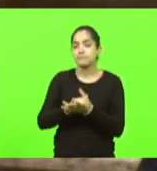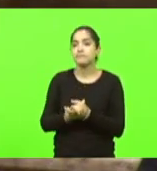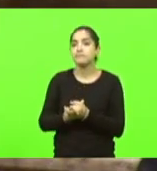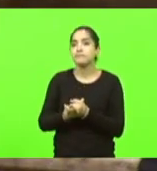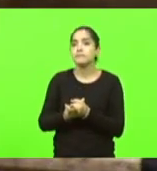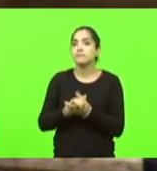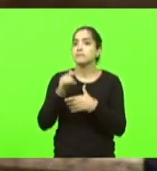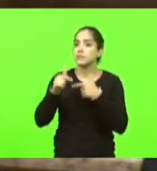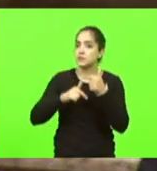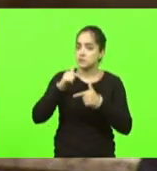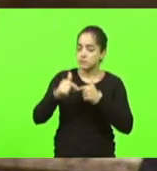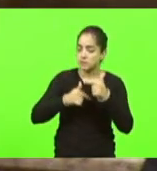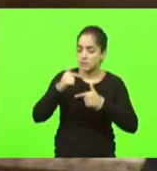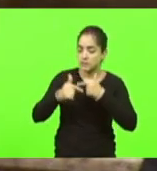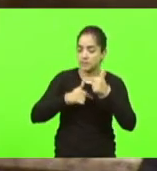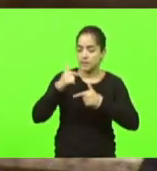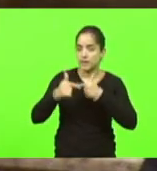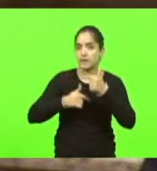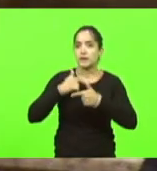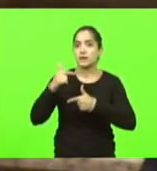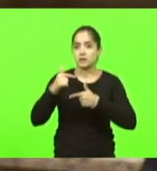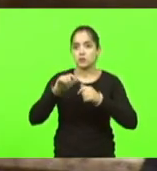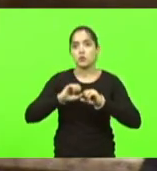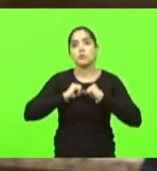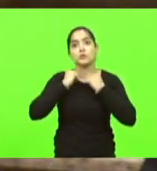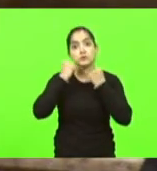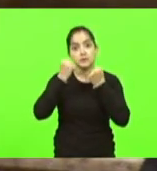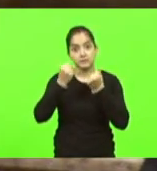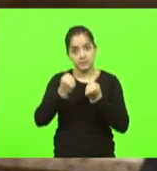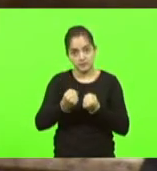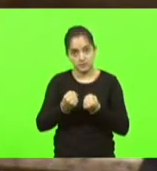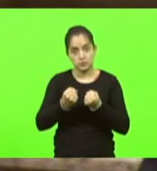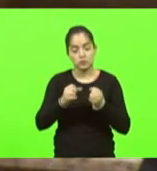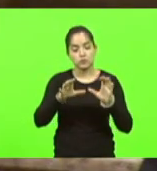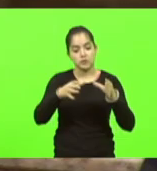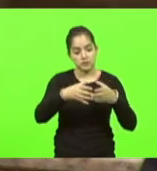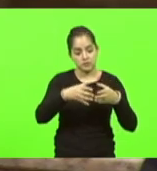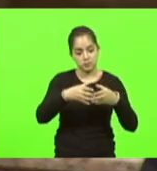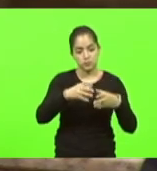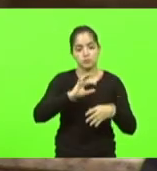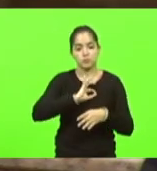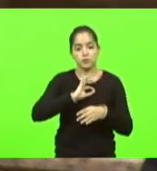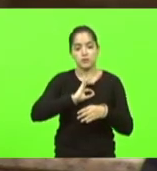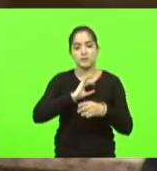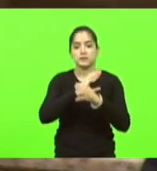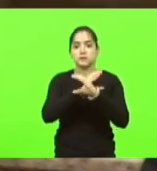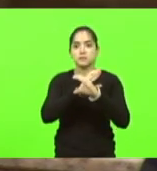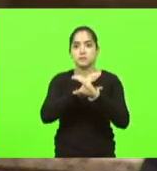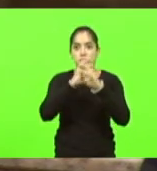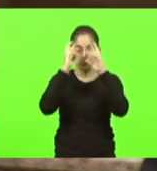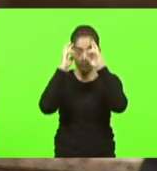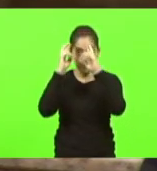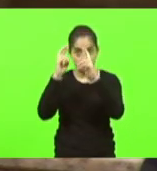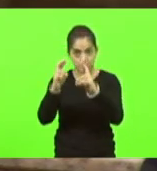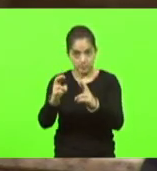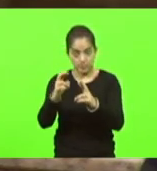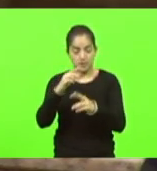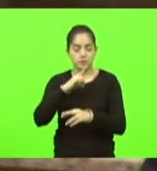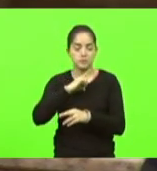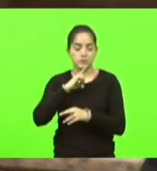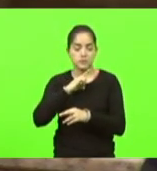como parlamentar e como defensor também da categoria da Polícia Civil e o meu respeito Eles sabem que eles